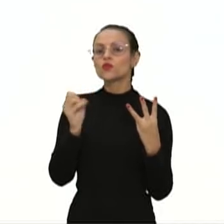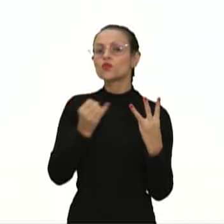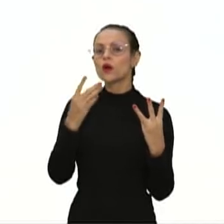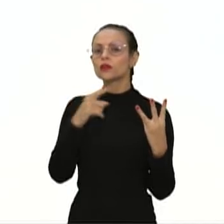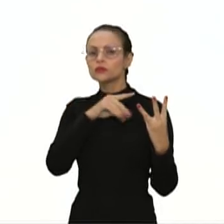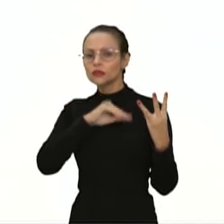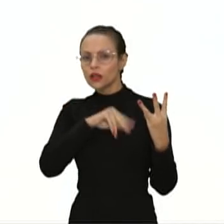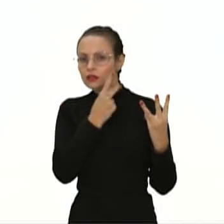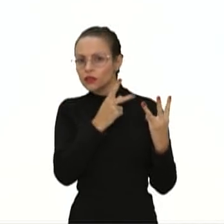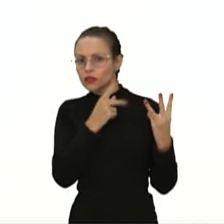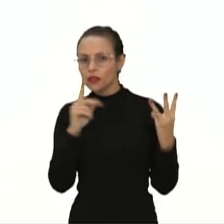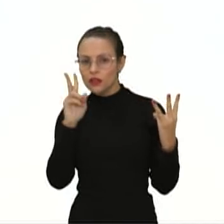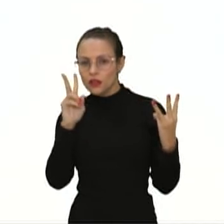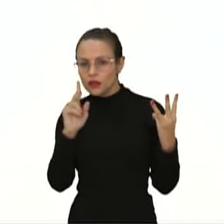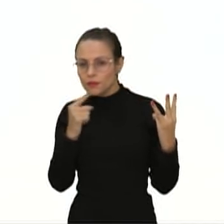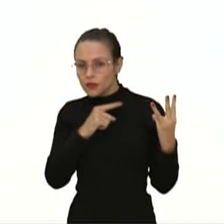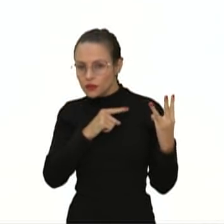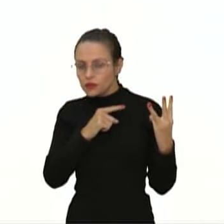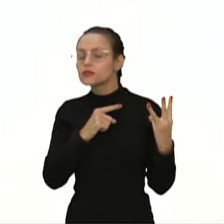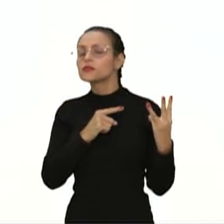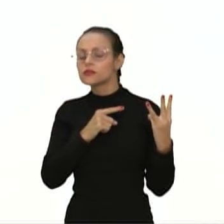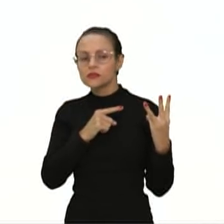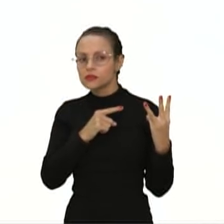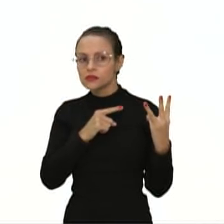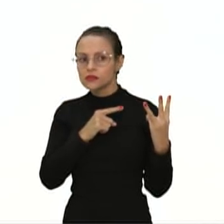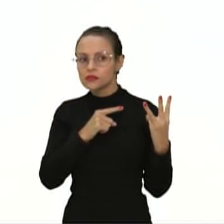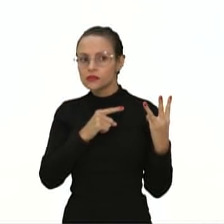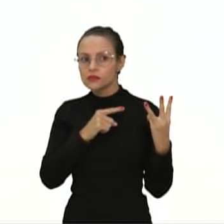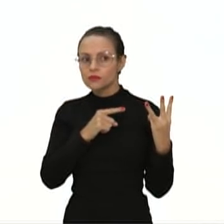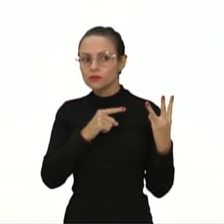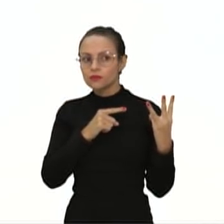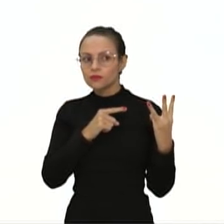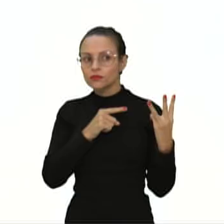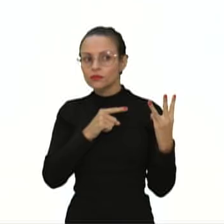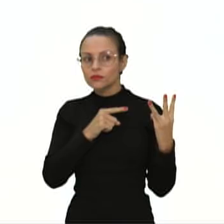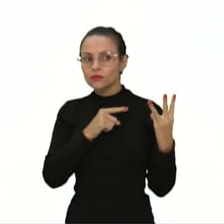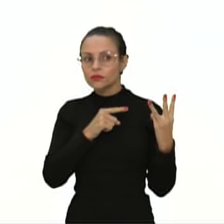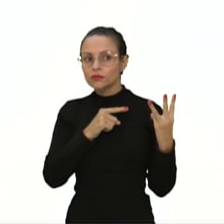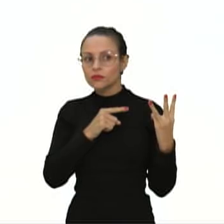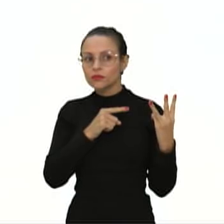Quanto que ele ganha mesmo? Lembra quanto que ele ganha? Então, vamos lá.